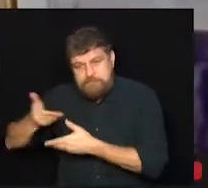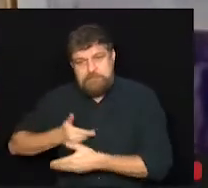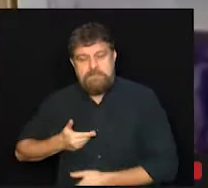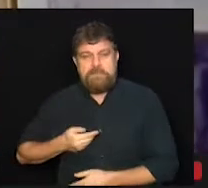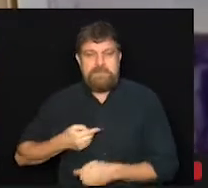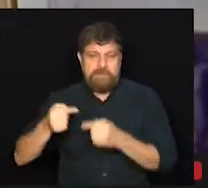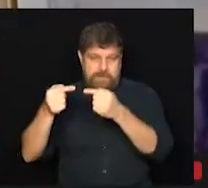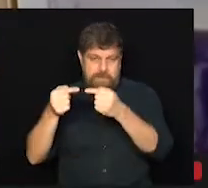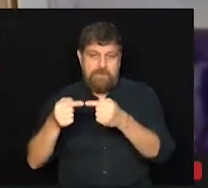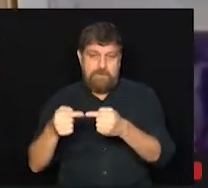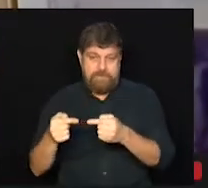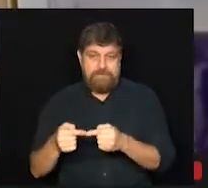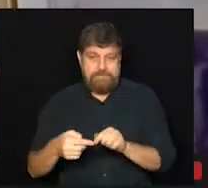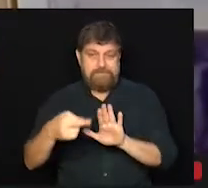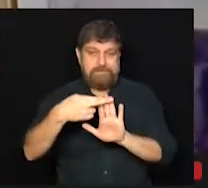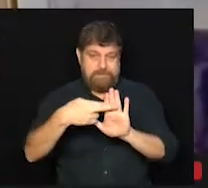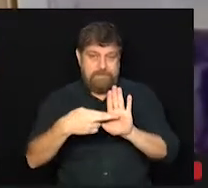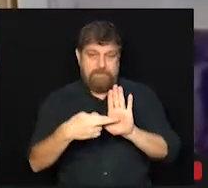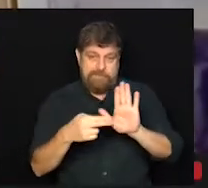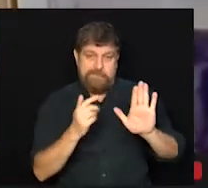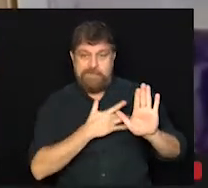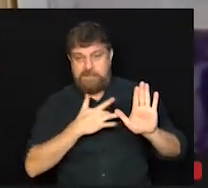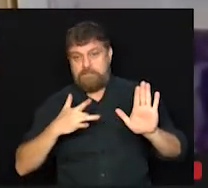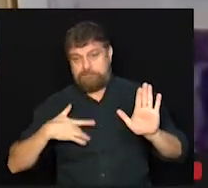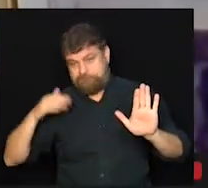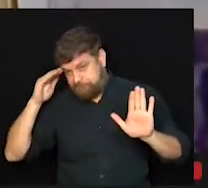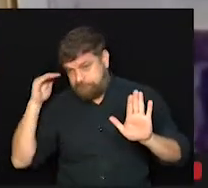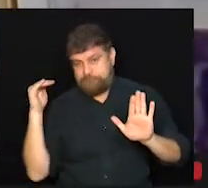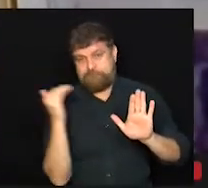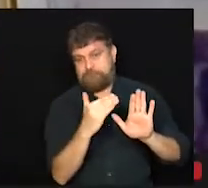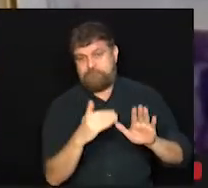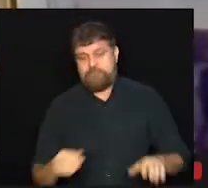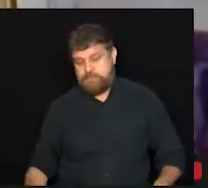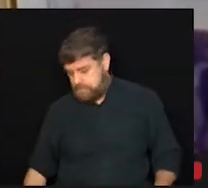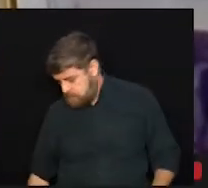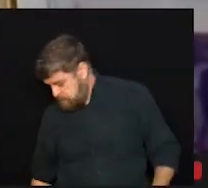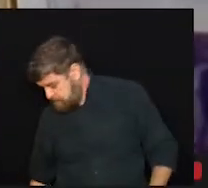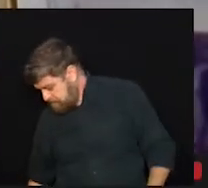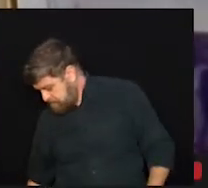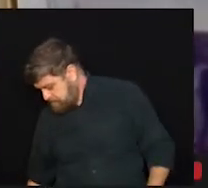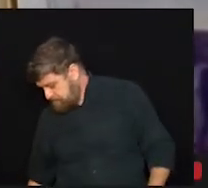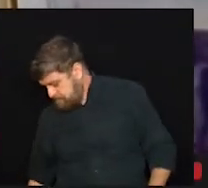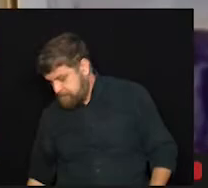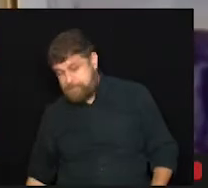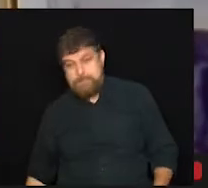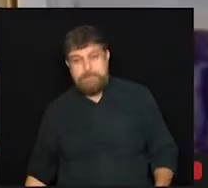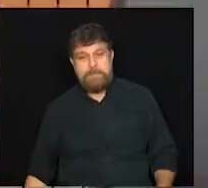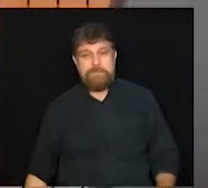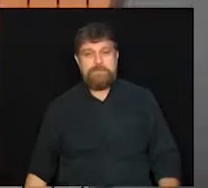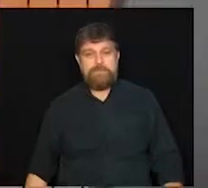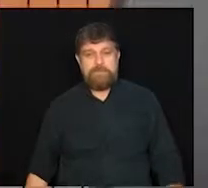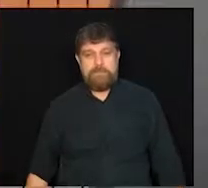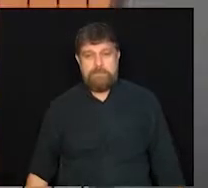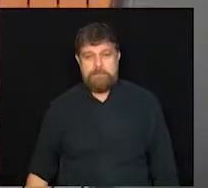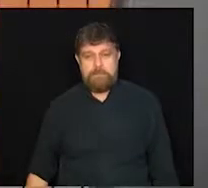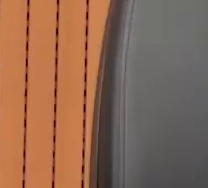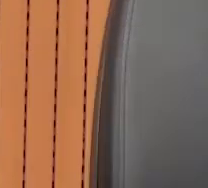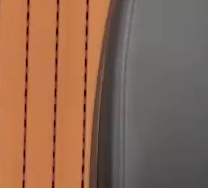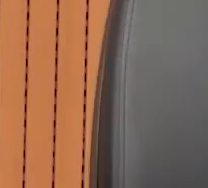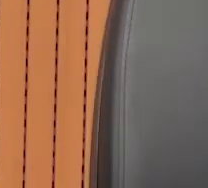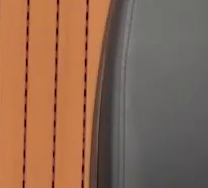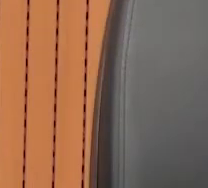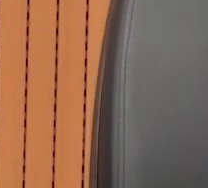com as normas vigentes no município. Importante. Eu passo agora para o vereador